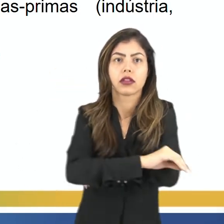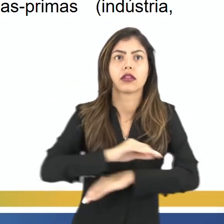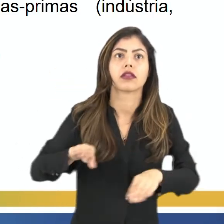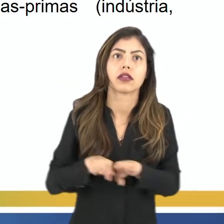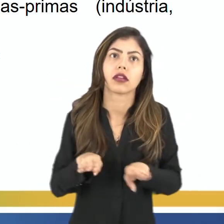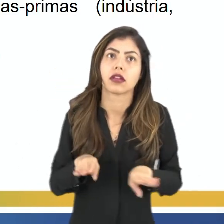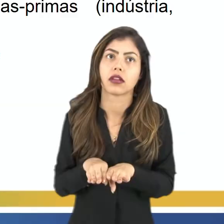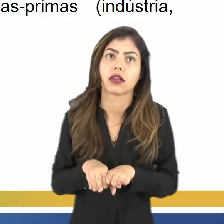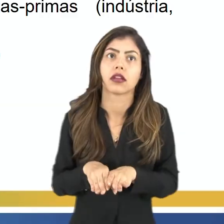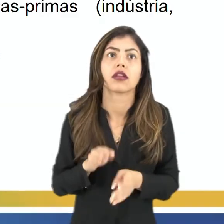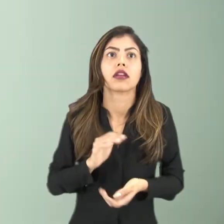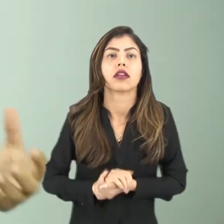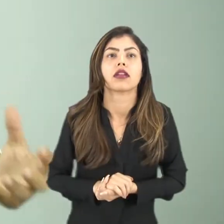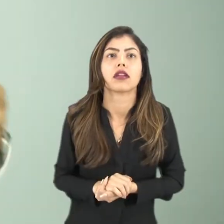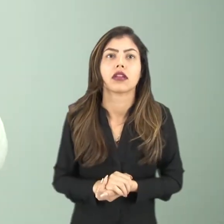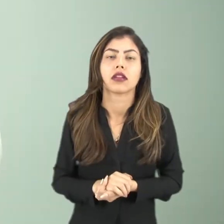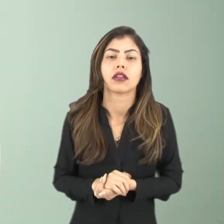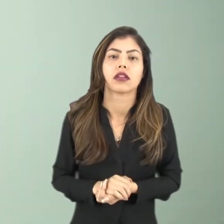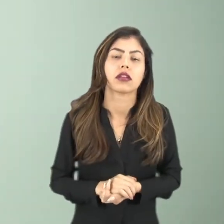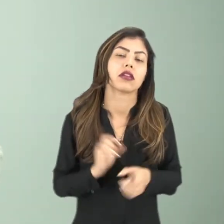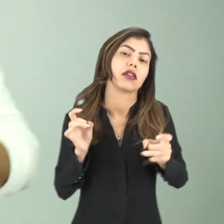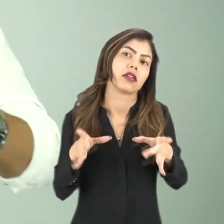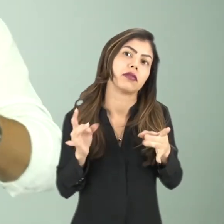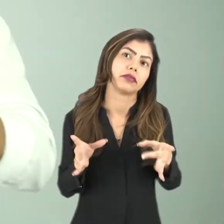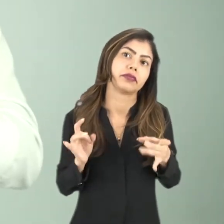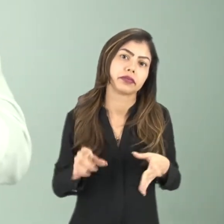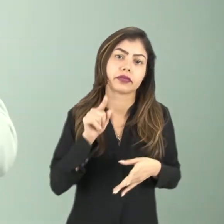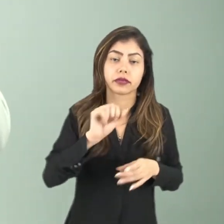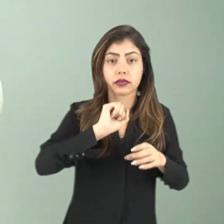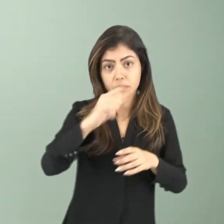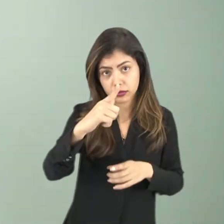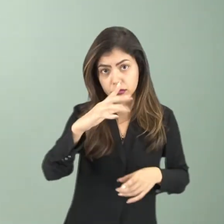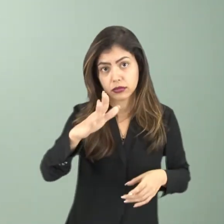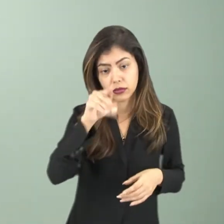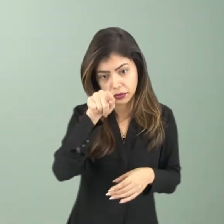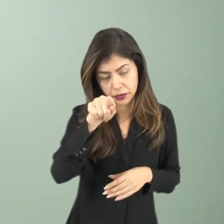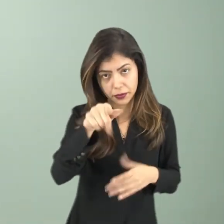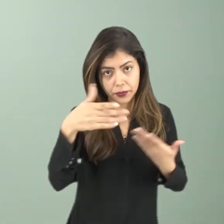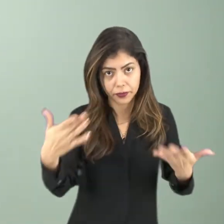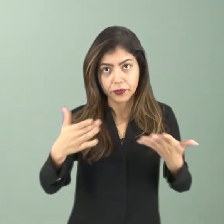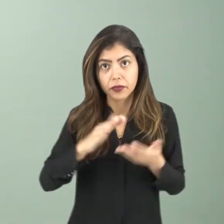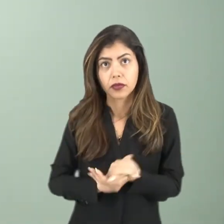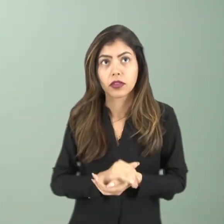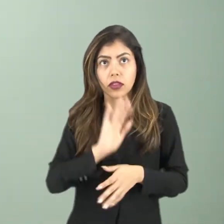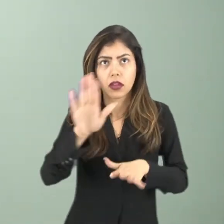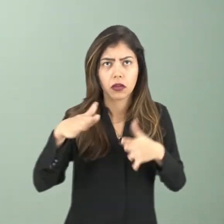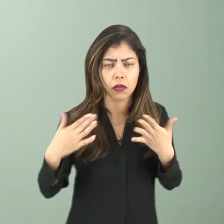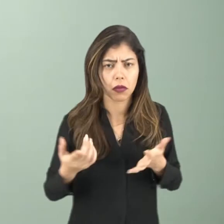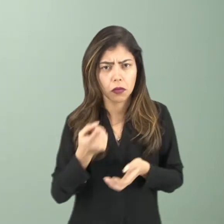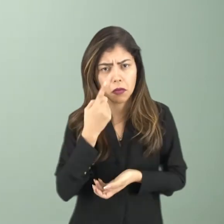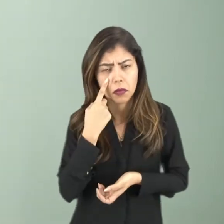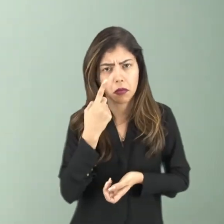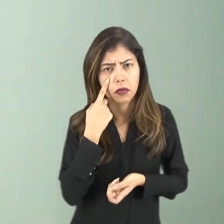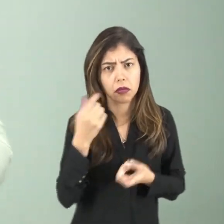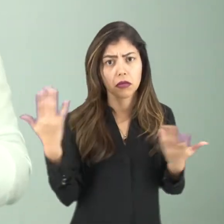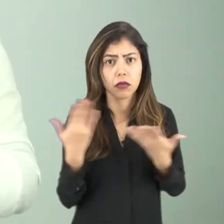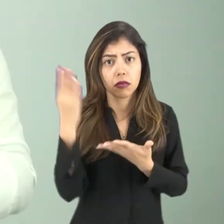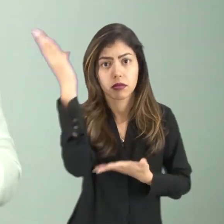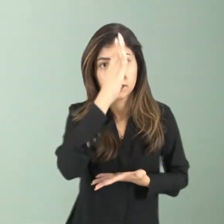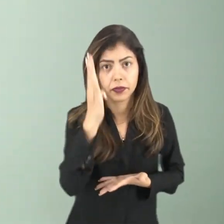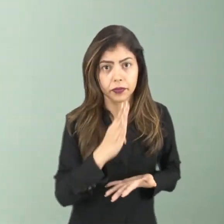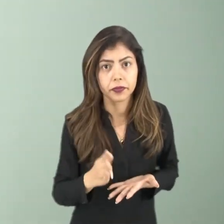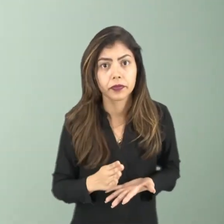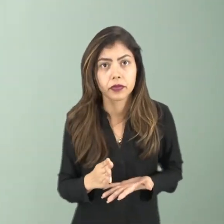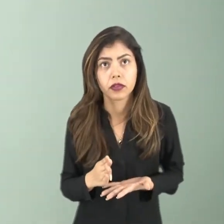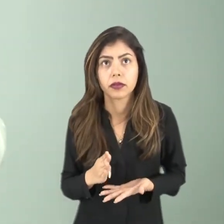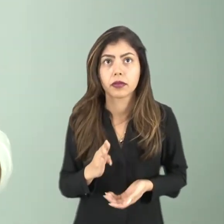arquiteto, todos os trabalhos disponíveis para prestação, né? E o comércio. Você vai ser classificado dessa forma. Qual é o setor que mais chama atenção hoje